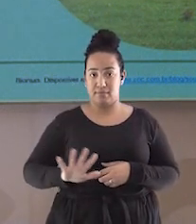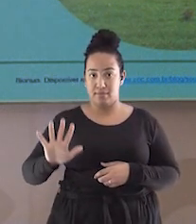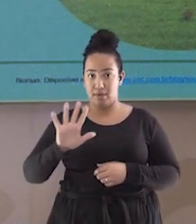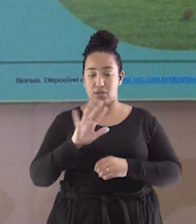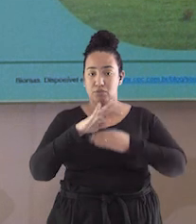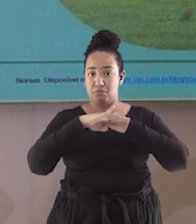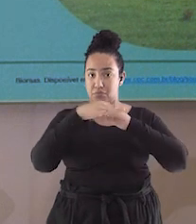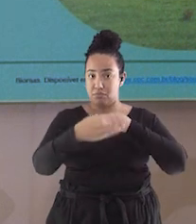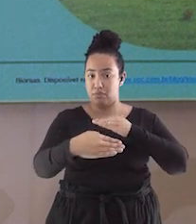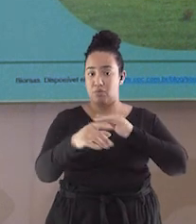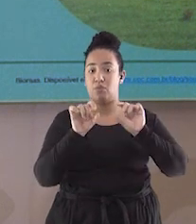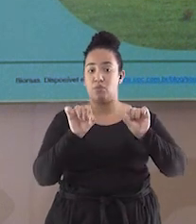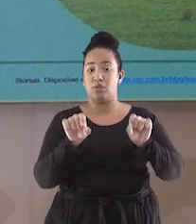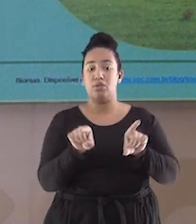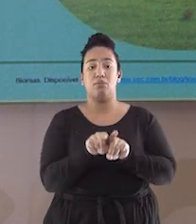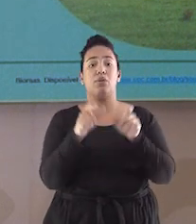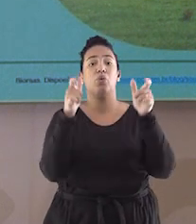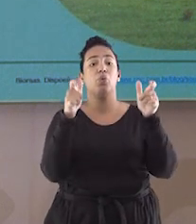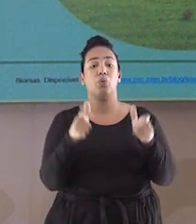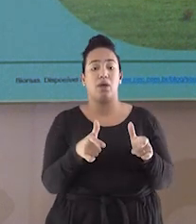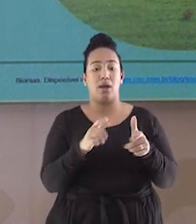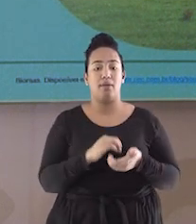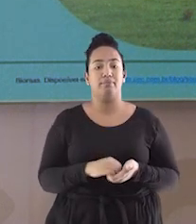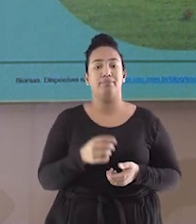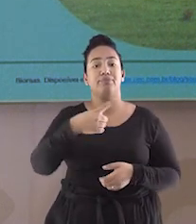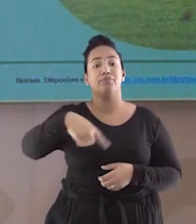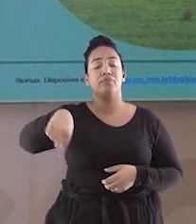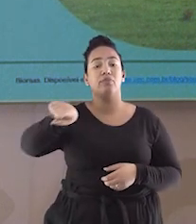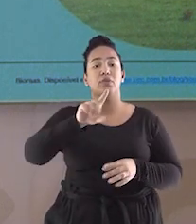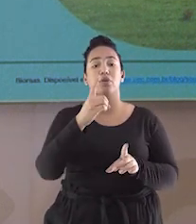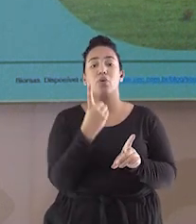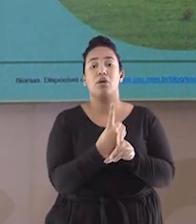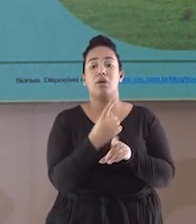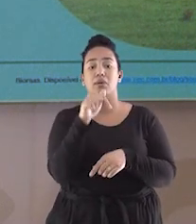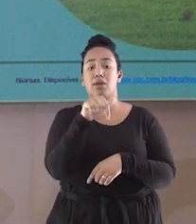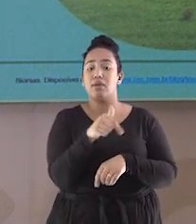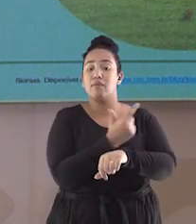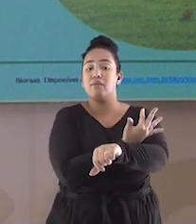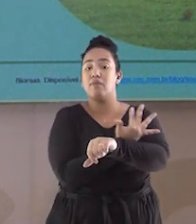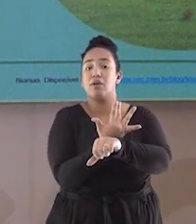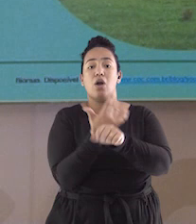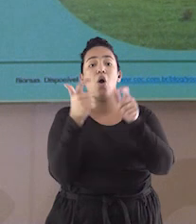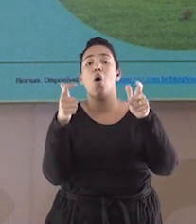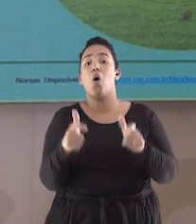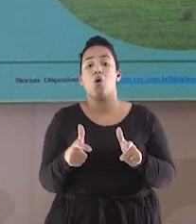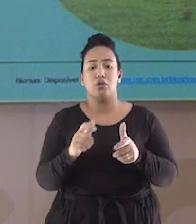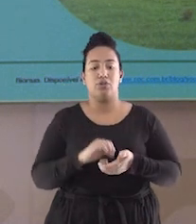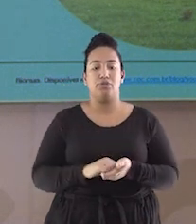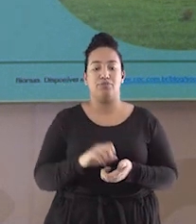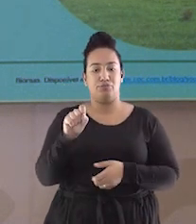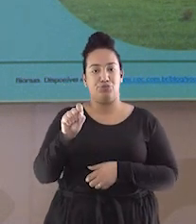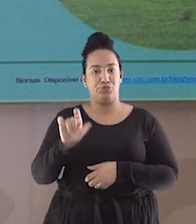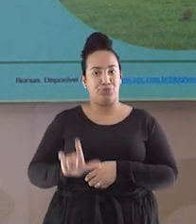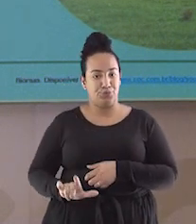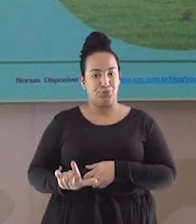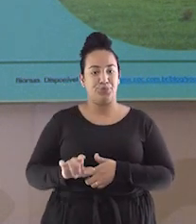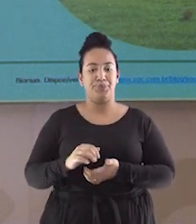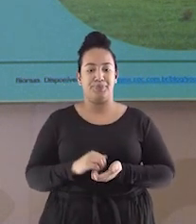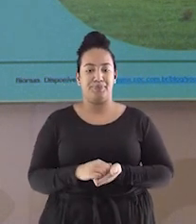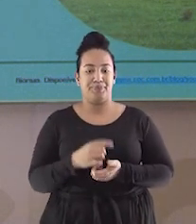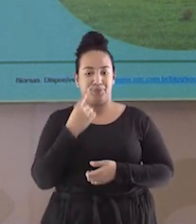a localização, olha. Nós encontramos esse tipo de vegetação no extremo sul do país. Pela cor a